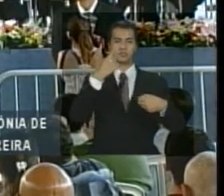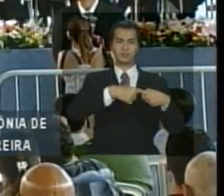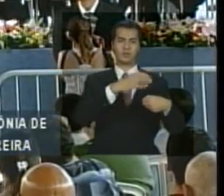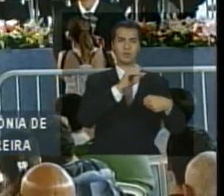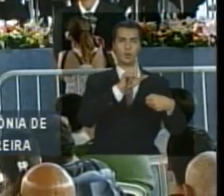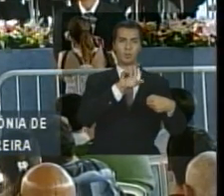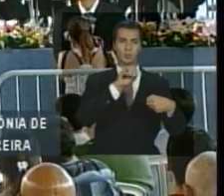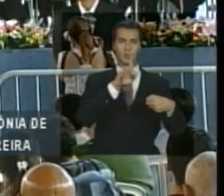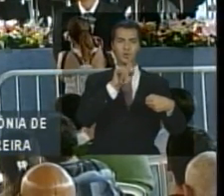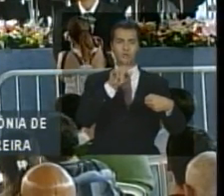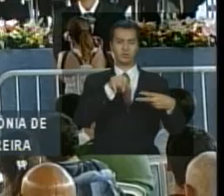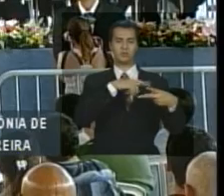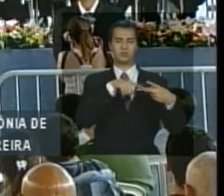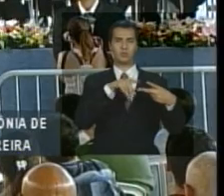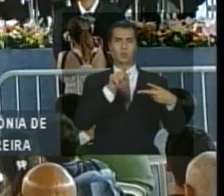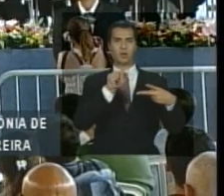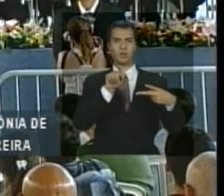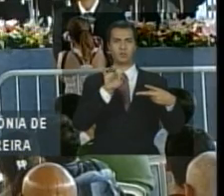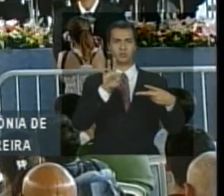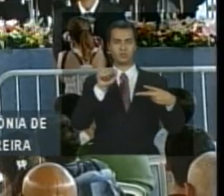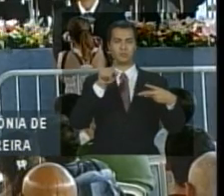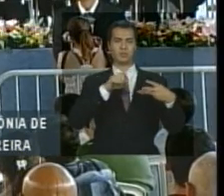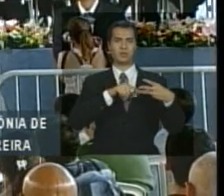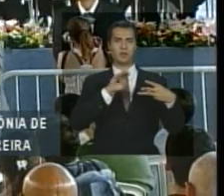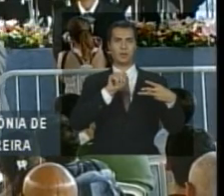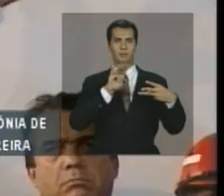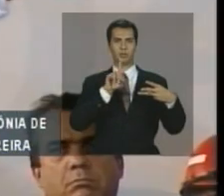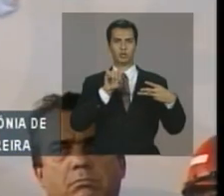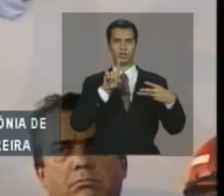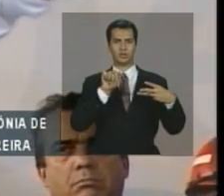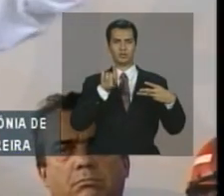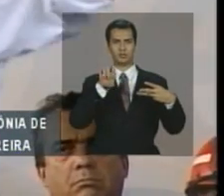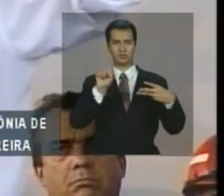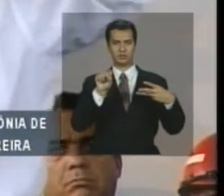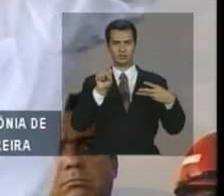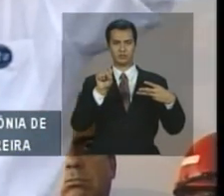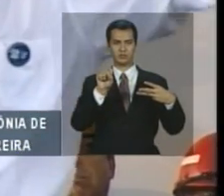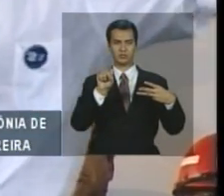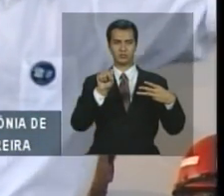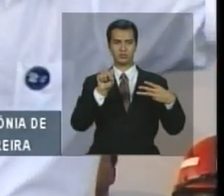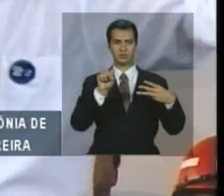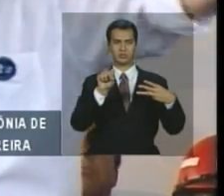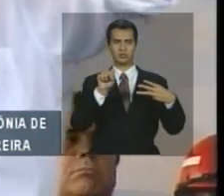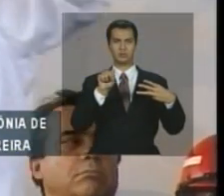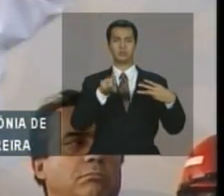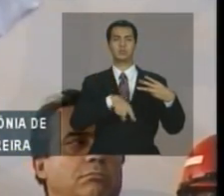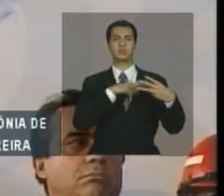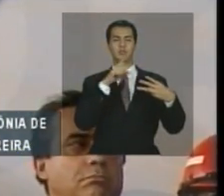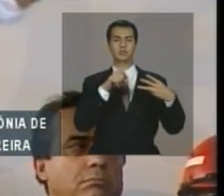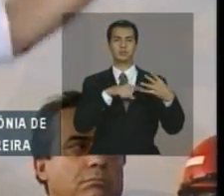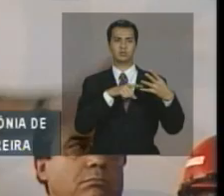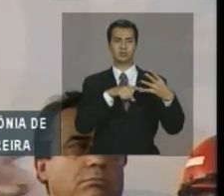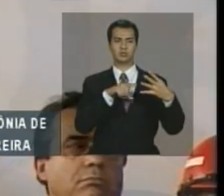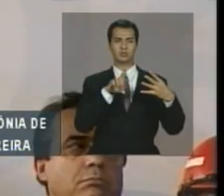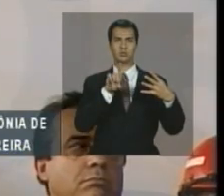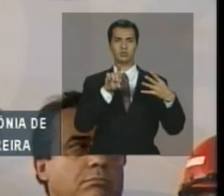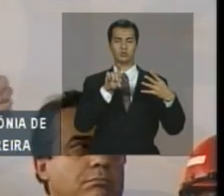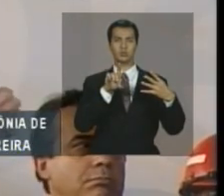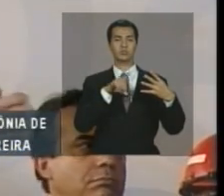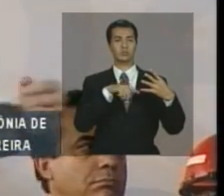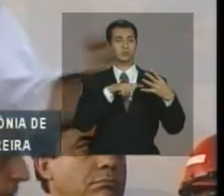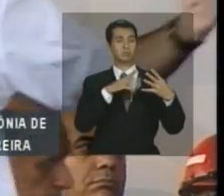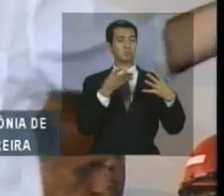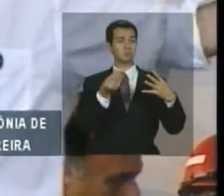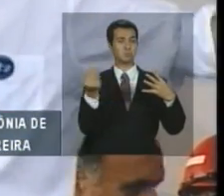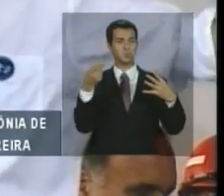Cruz, Guaratiba, Sepetiba, a abandonada Zona Oeste do Rio de Janeiro, que liga, que tem metade do território, 2/5 da